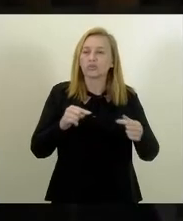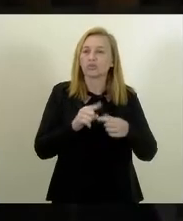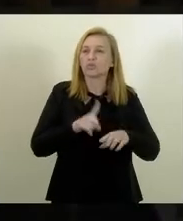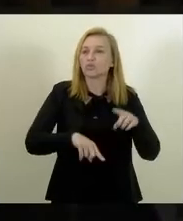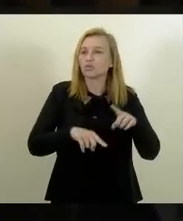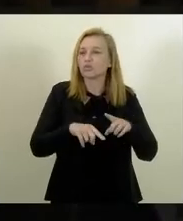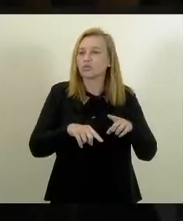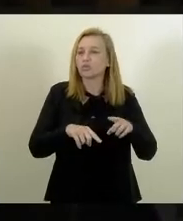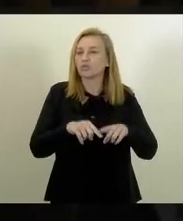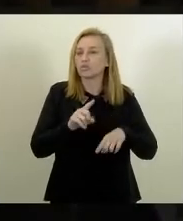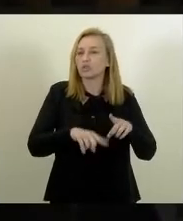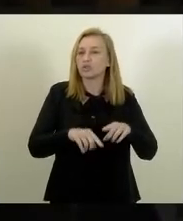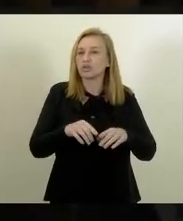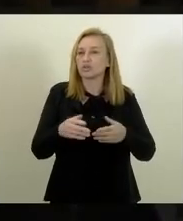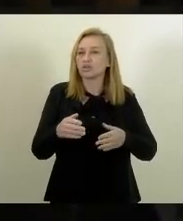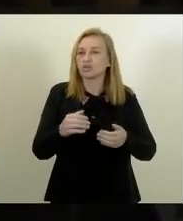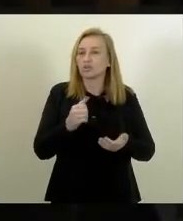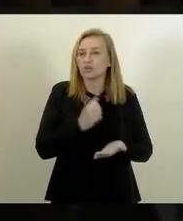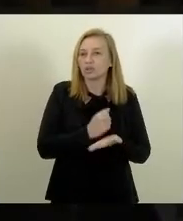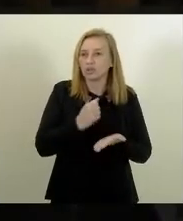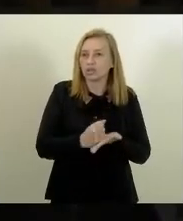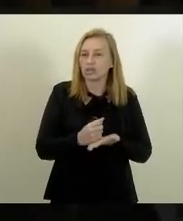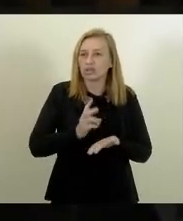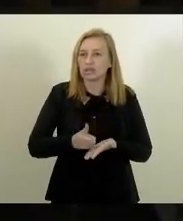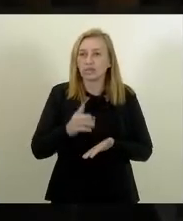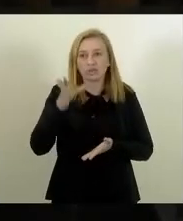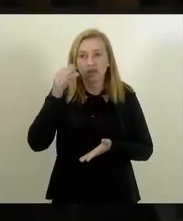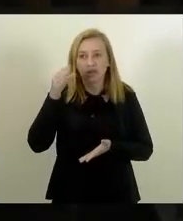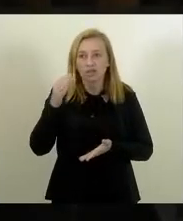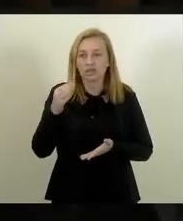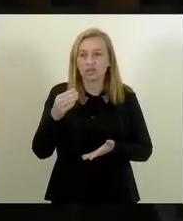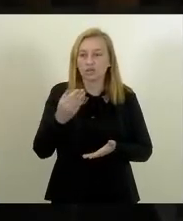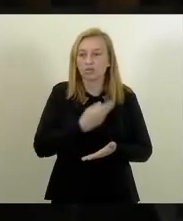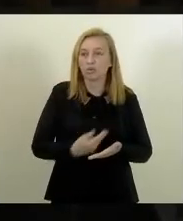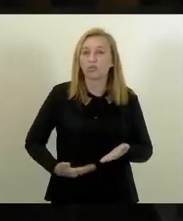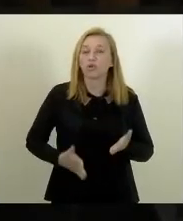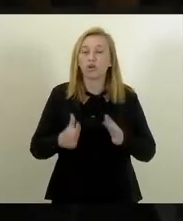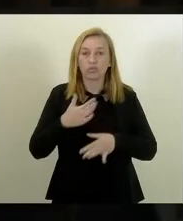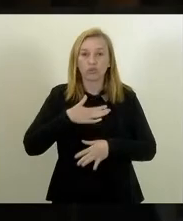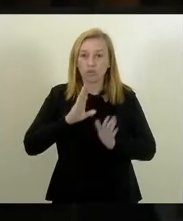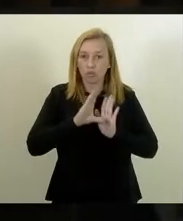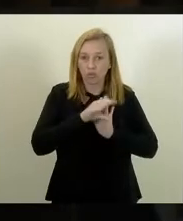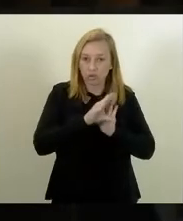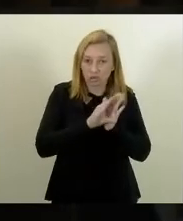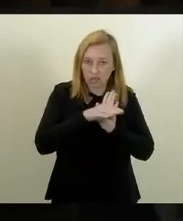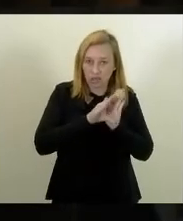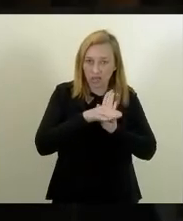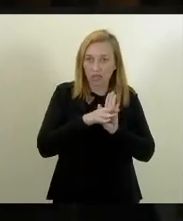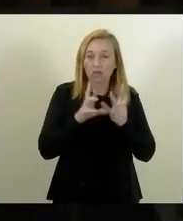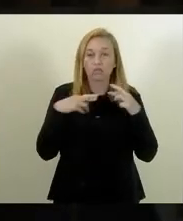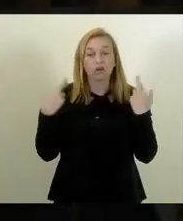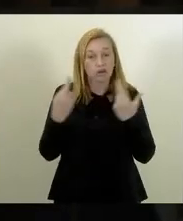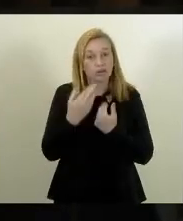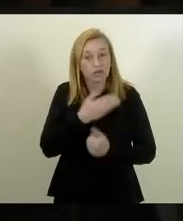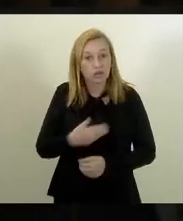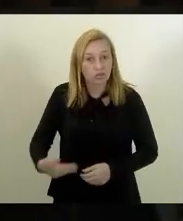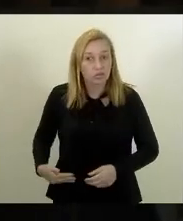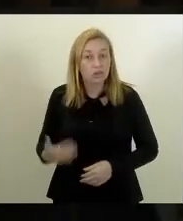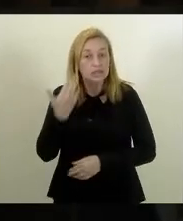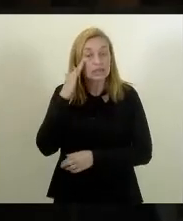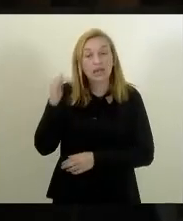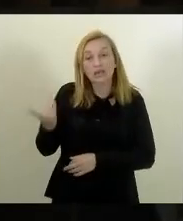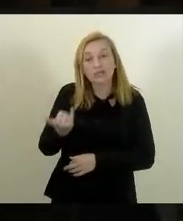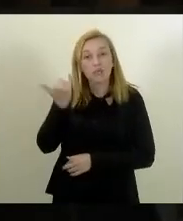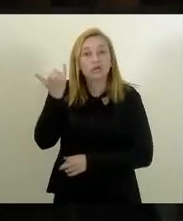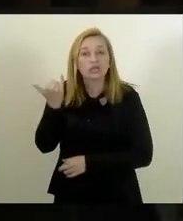sempre que assim impuser o interesse público. O primeiro conceito é que, numa audiência pública, há que se entender a importância